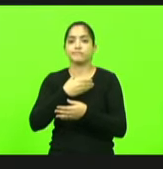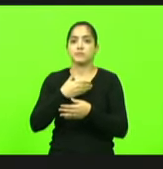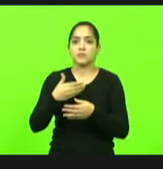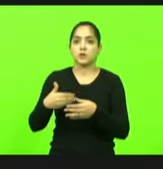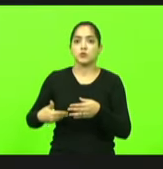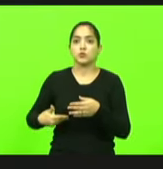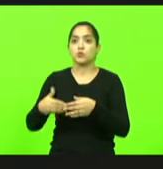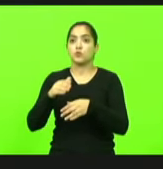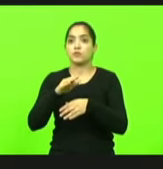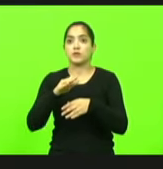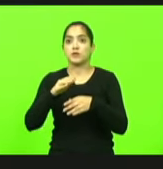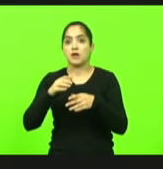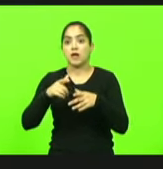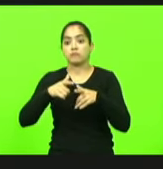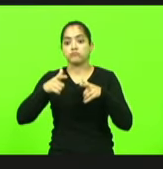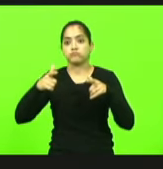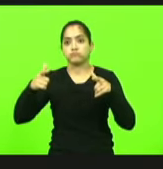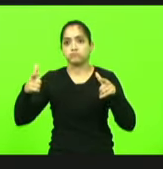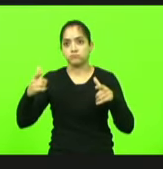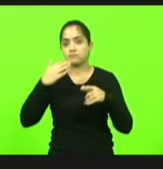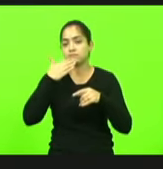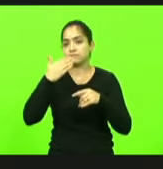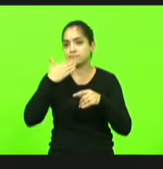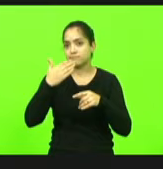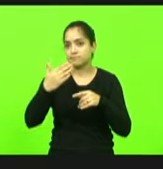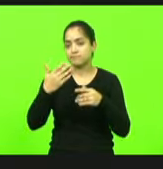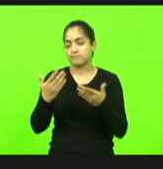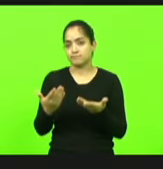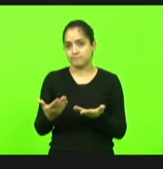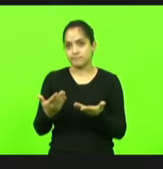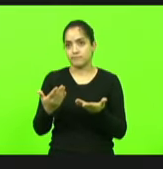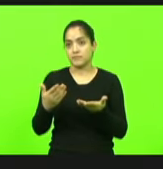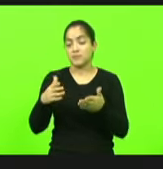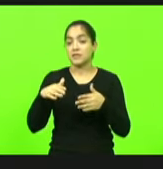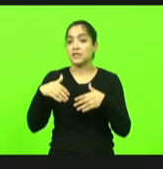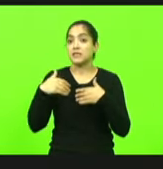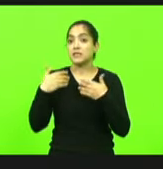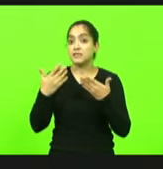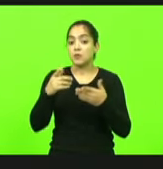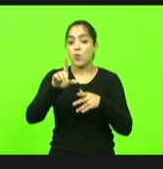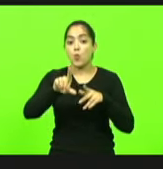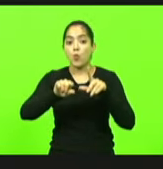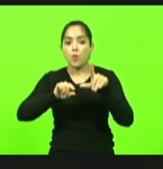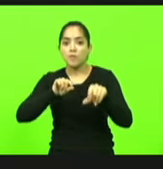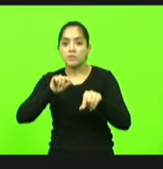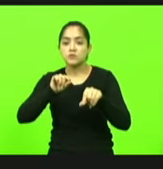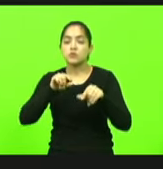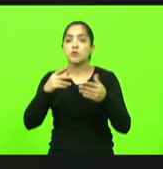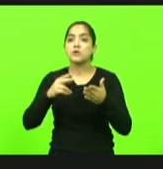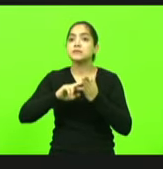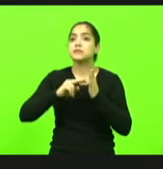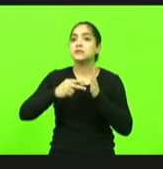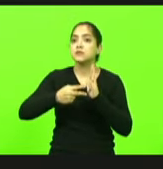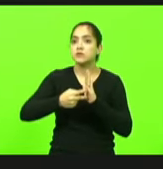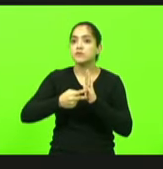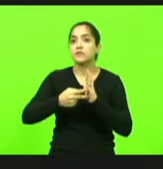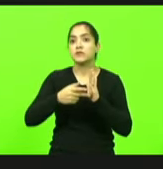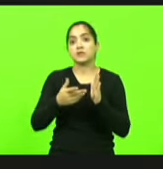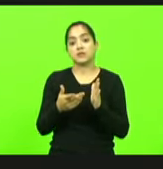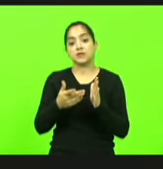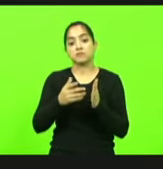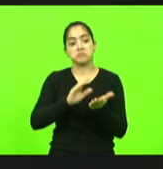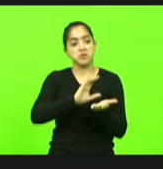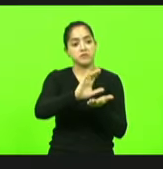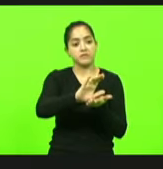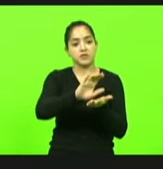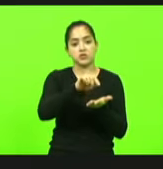são maiores do que a oferta de dinheiro que nós temos de recursos. Então, uma escolha significa, sim, uma renúncia, significa não investir em